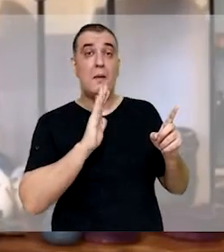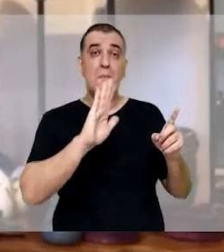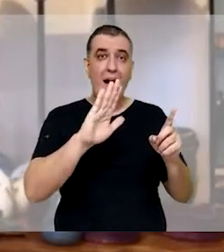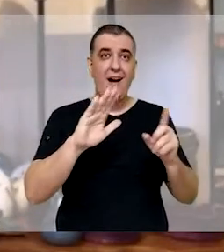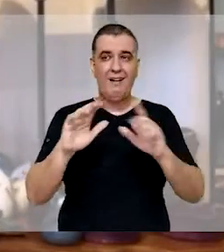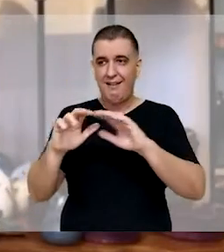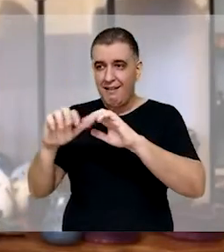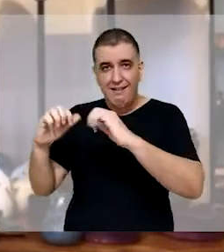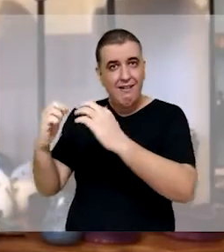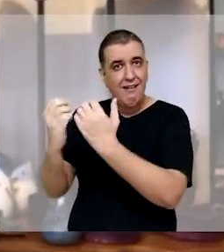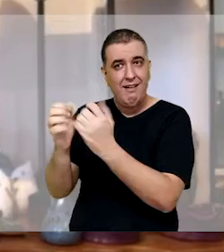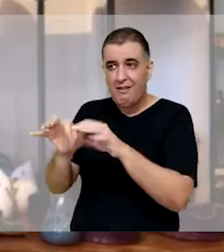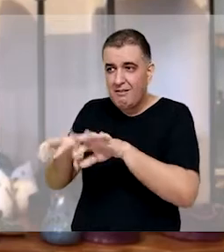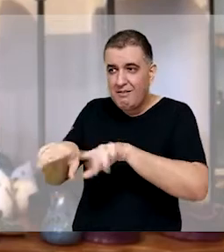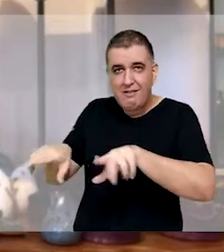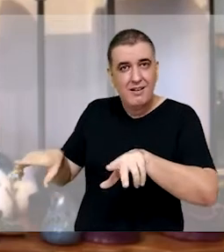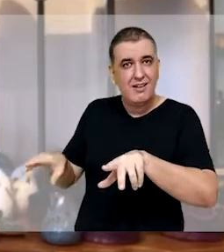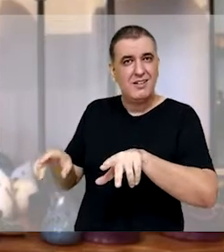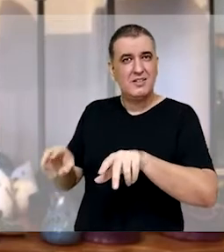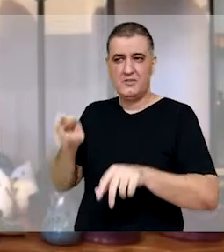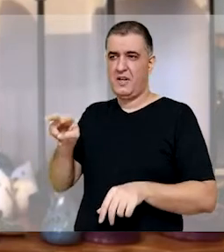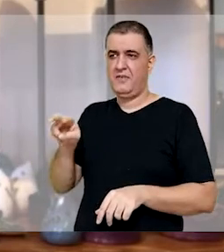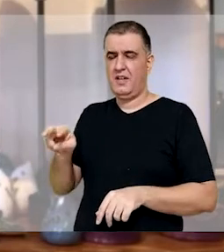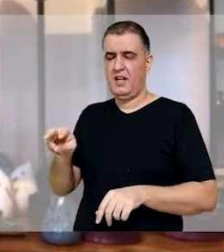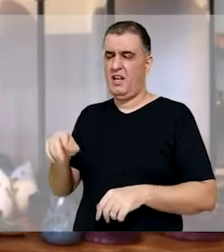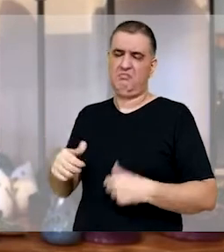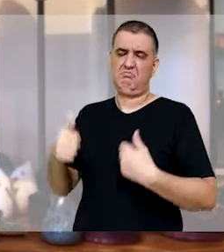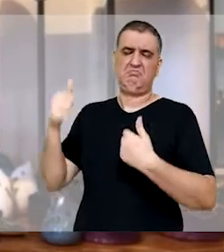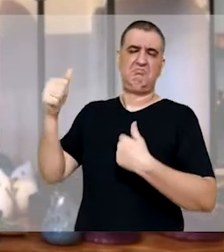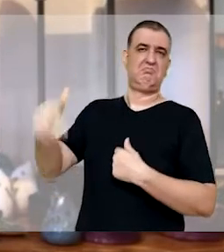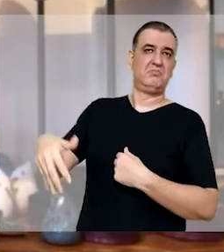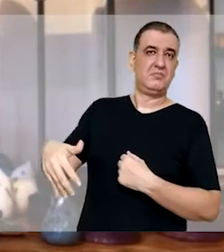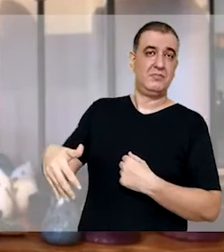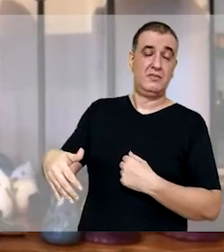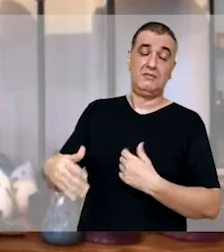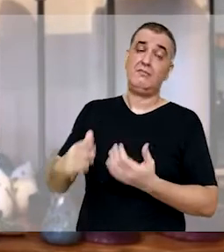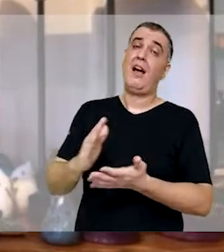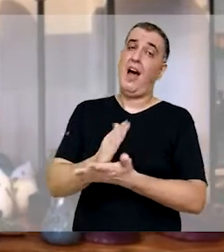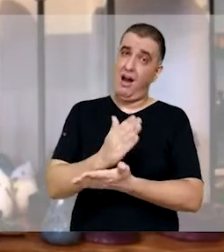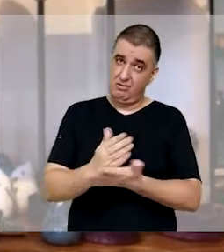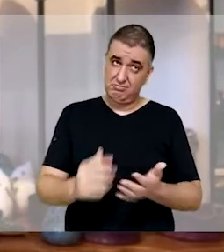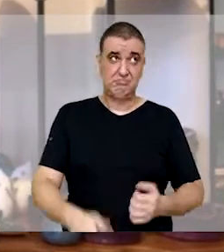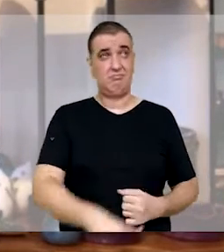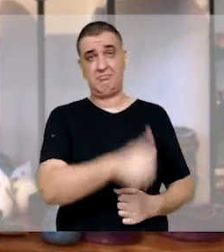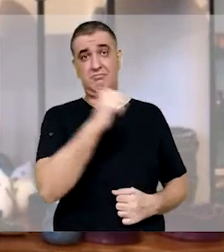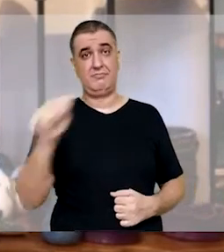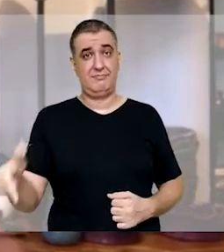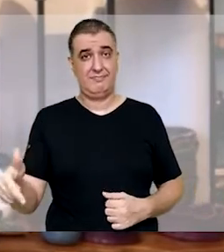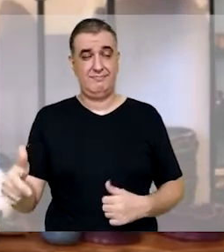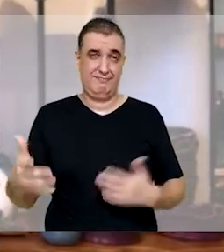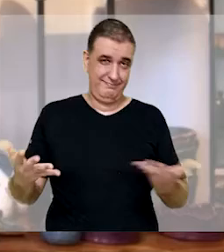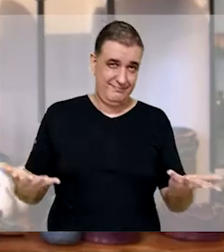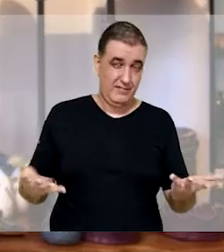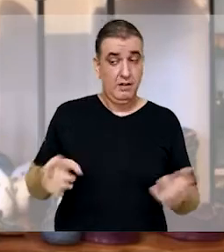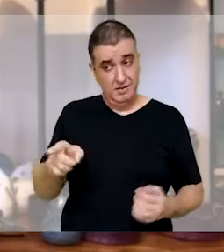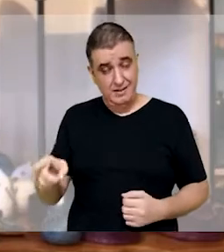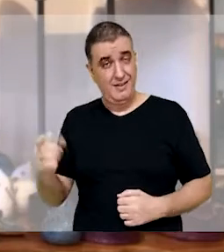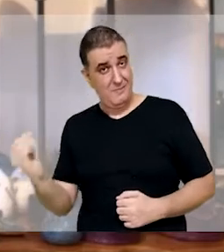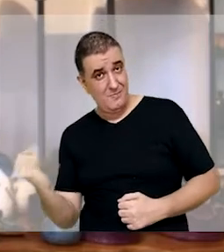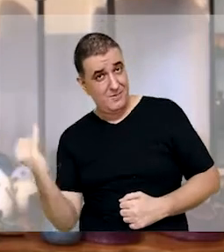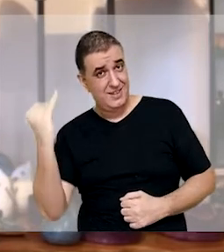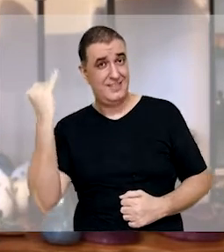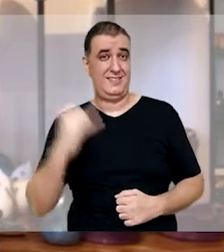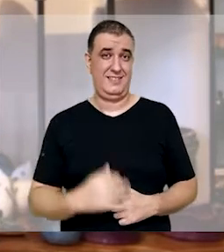ainda destaco que eu não sou uma ceramista que mora no meio do mato, né? Eu sou uma ceramista urbana, eu compro a minha massa para fazer